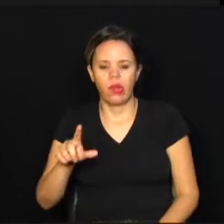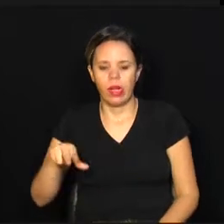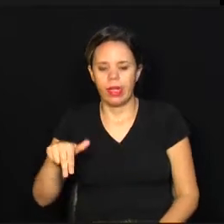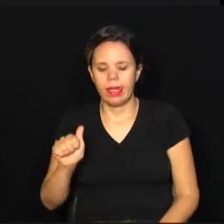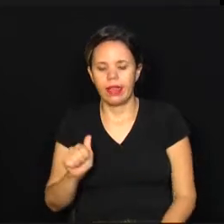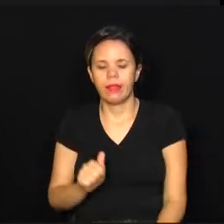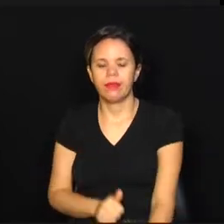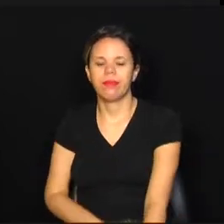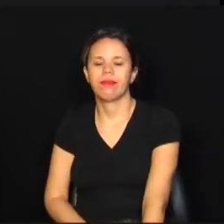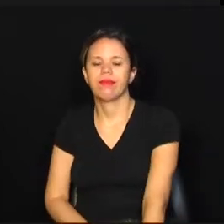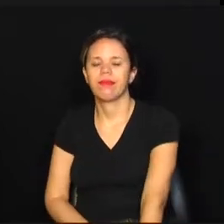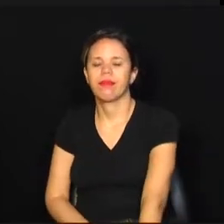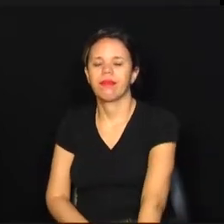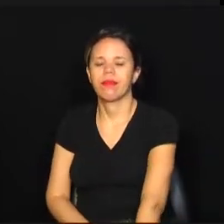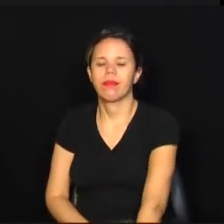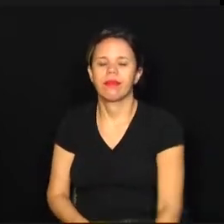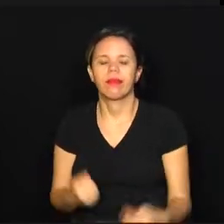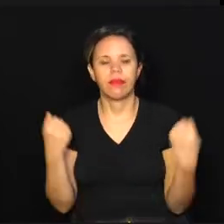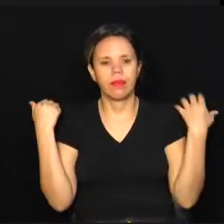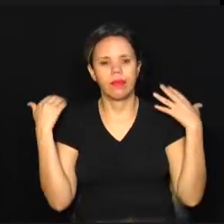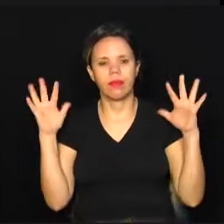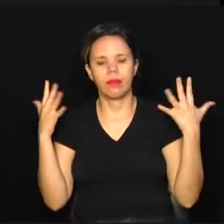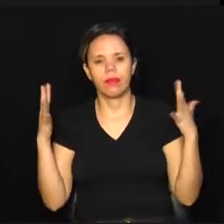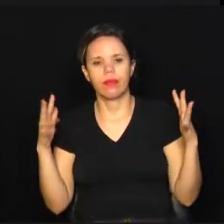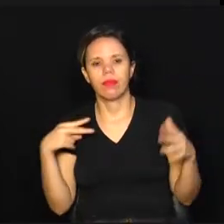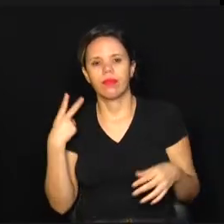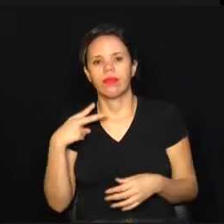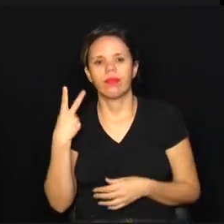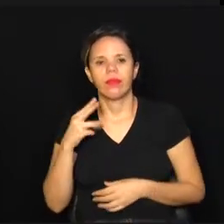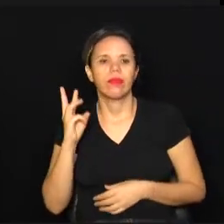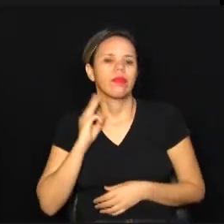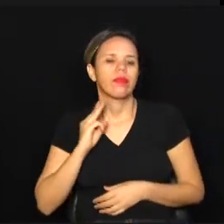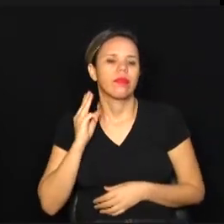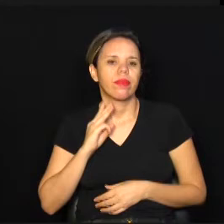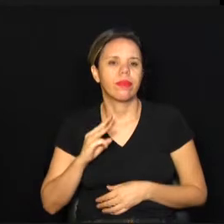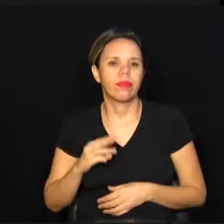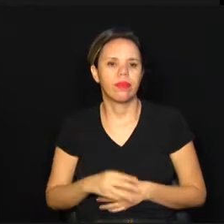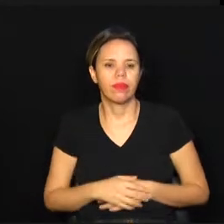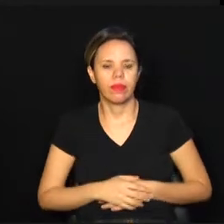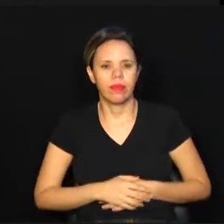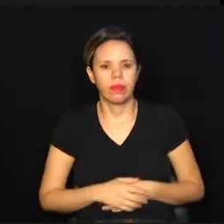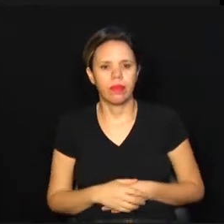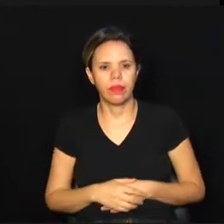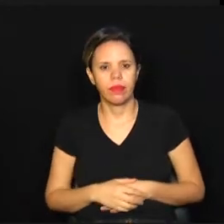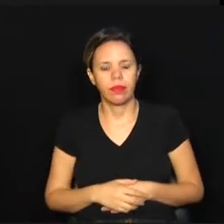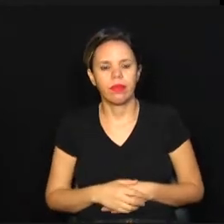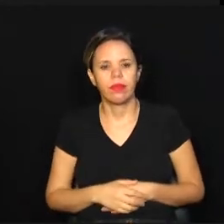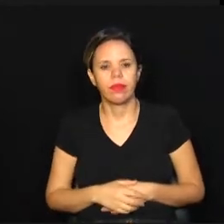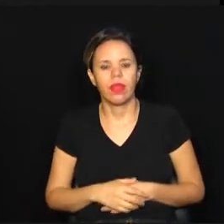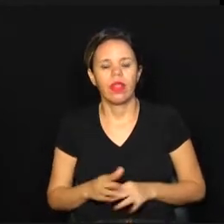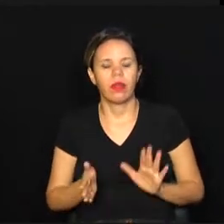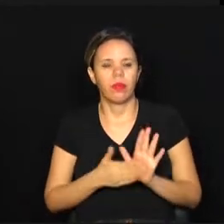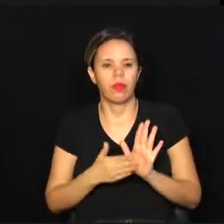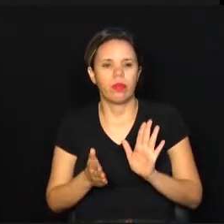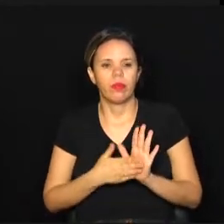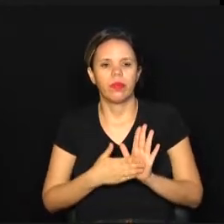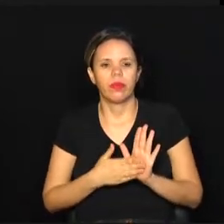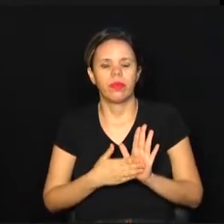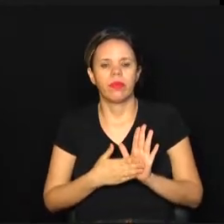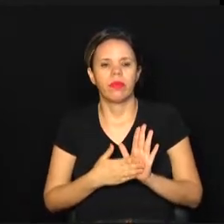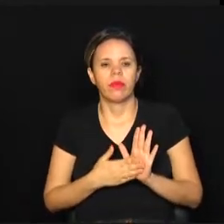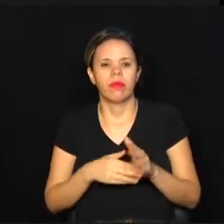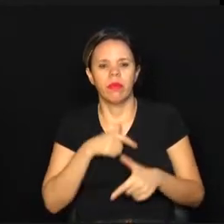E parabenizar o vereador Cecílio pela questão de propor